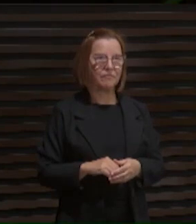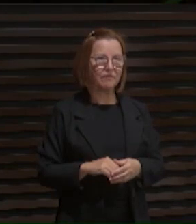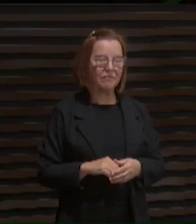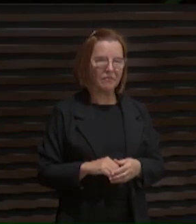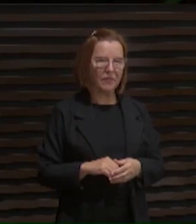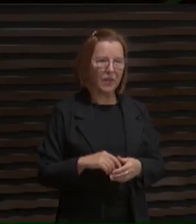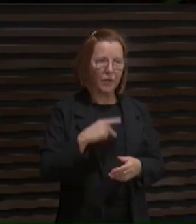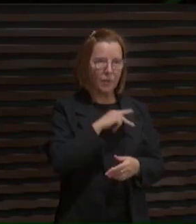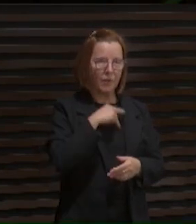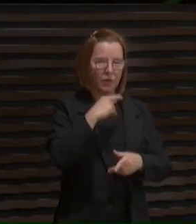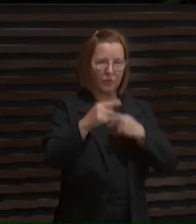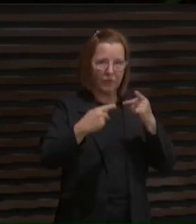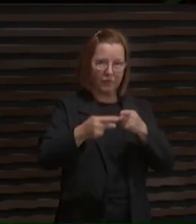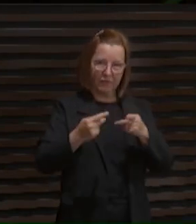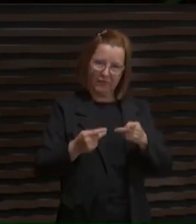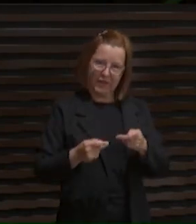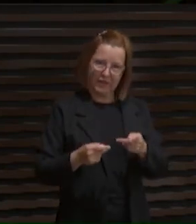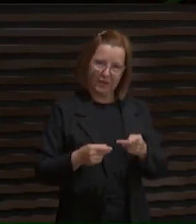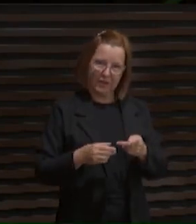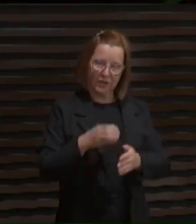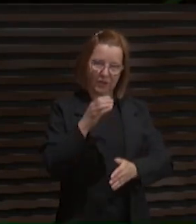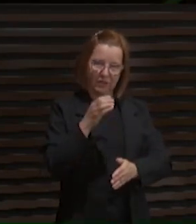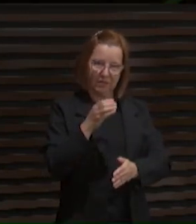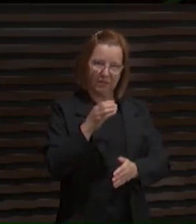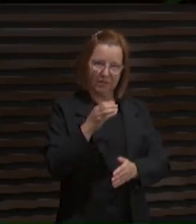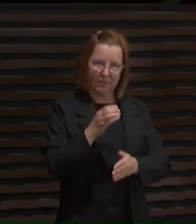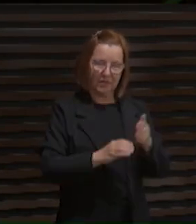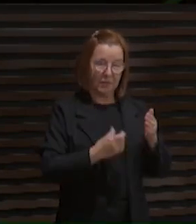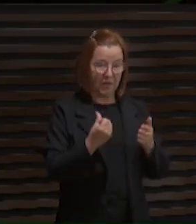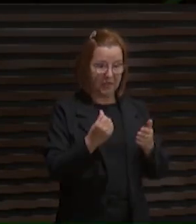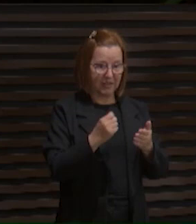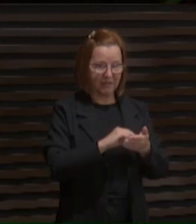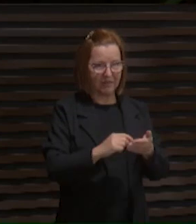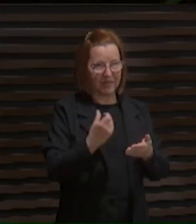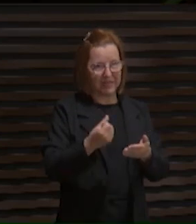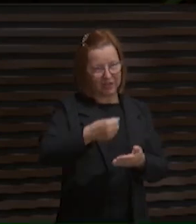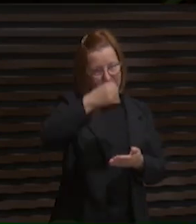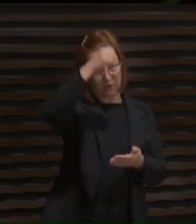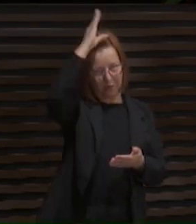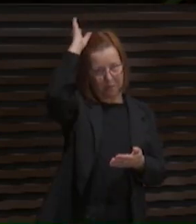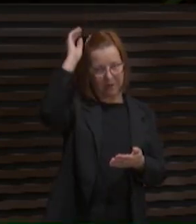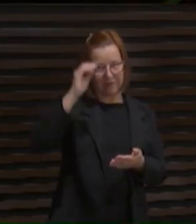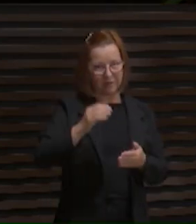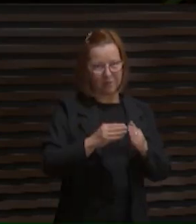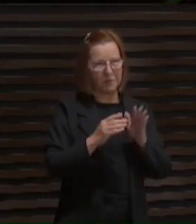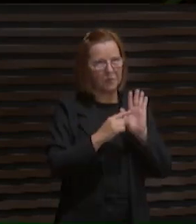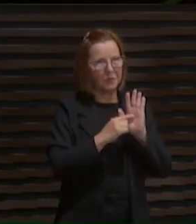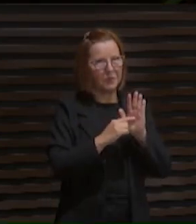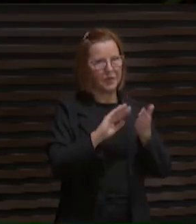usa esse raciocínio. Quer ver? Romanos 6,6. Olha o que a palavra fala. Põe na área daí, por favor,